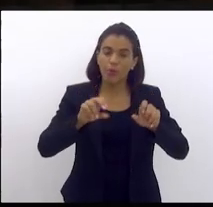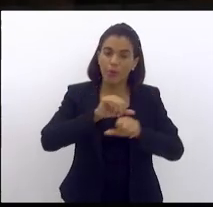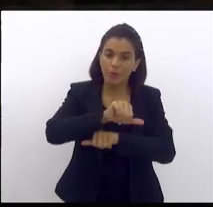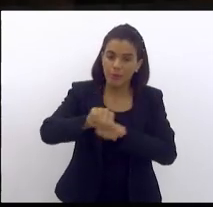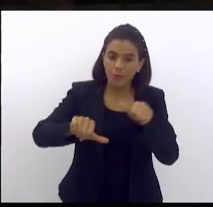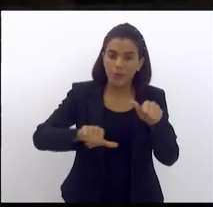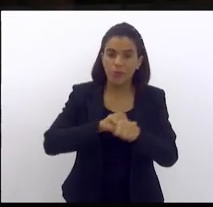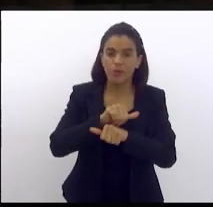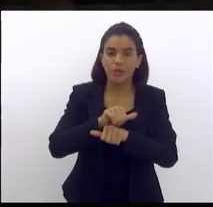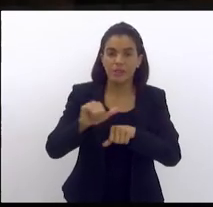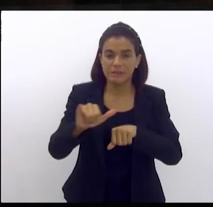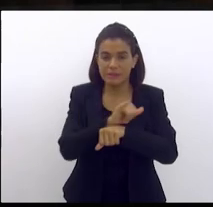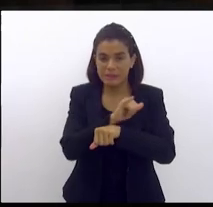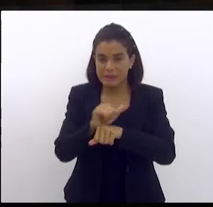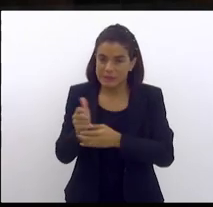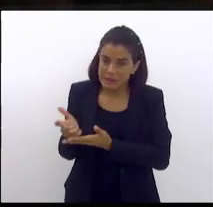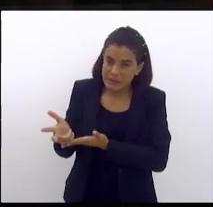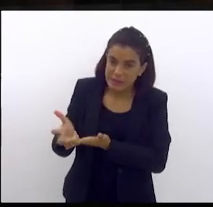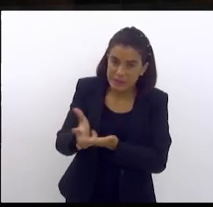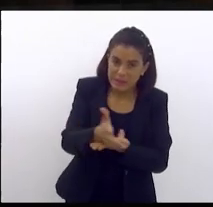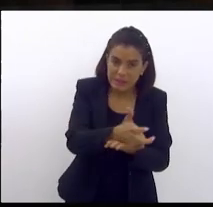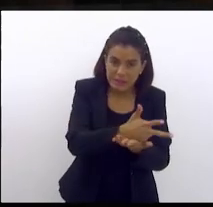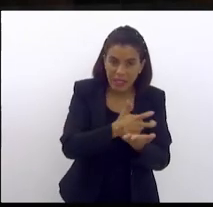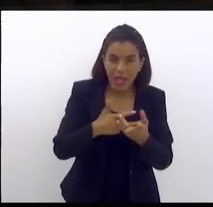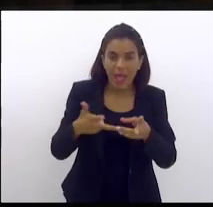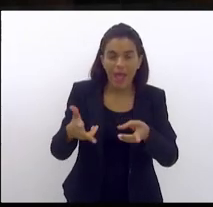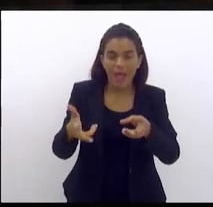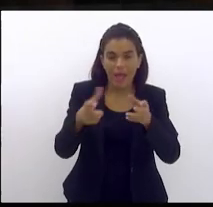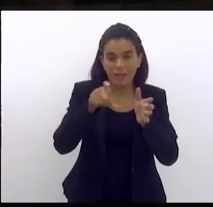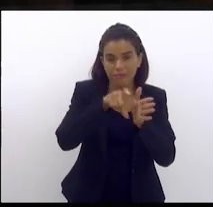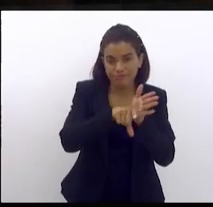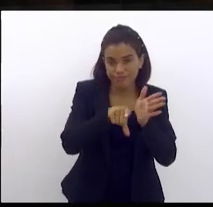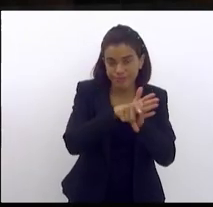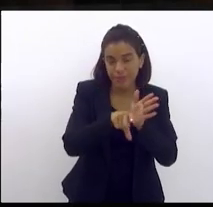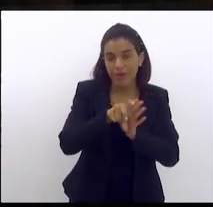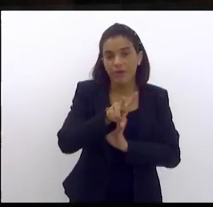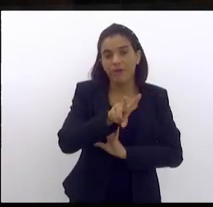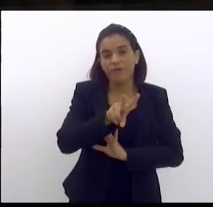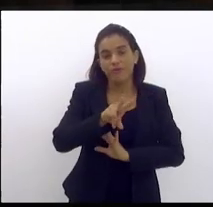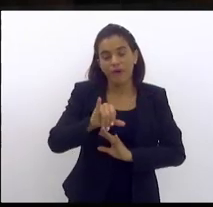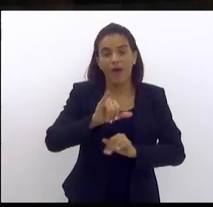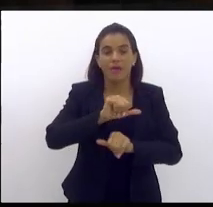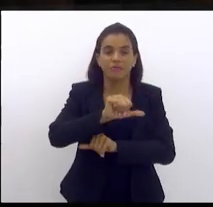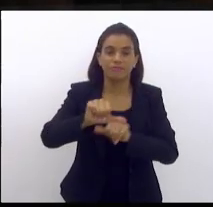tributária terá esta reforma